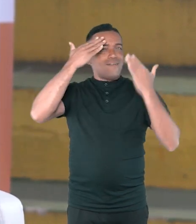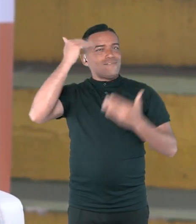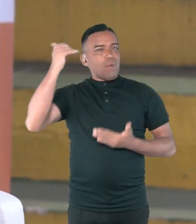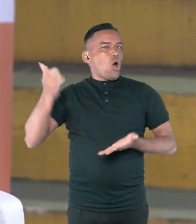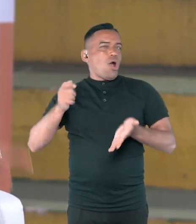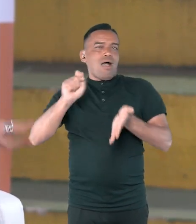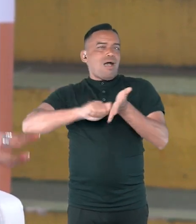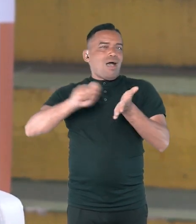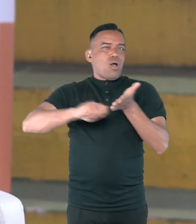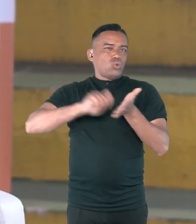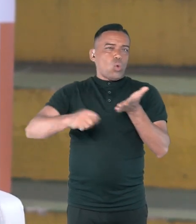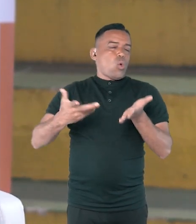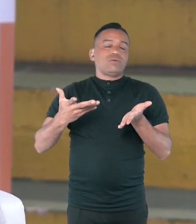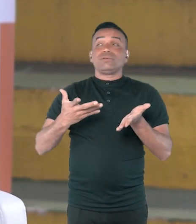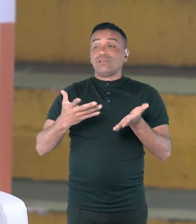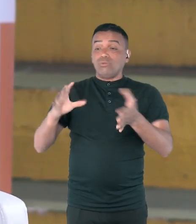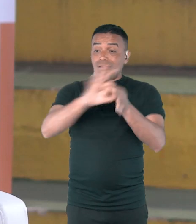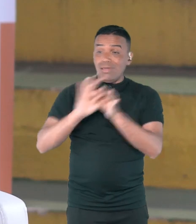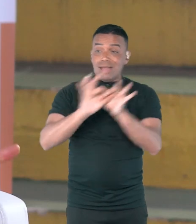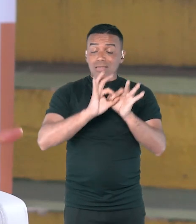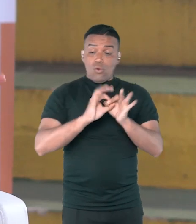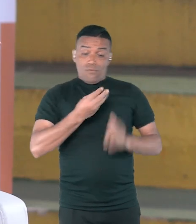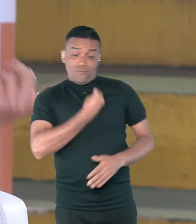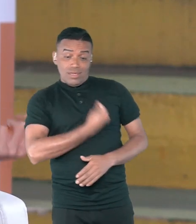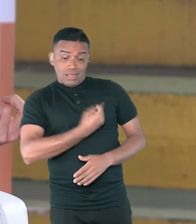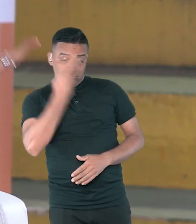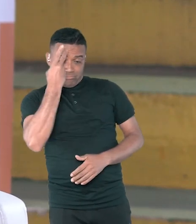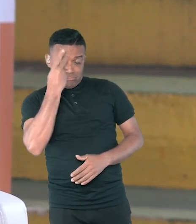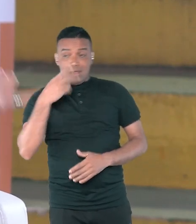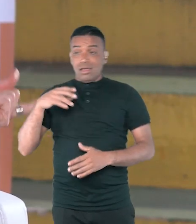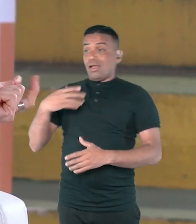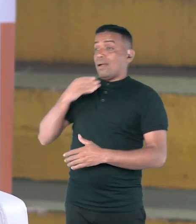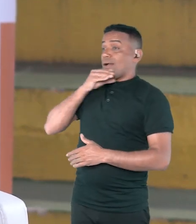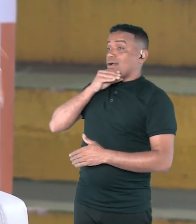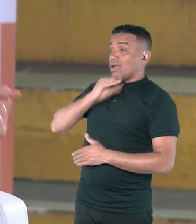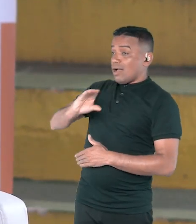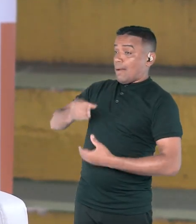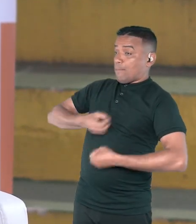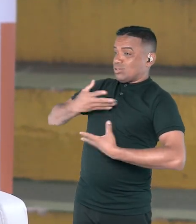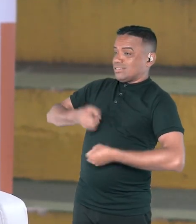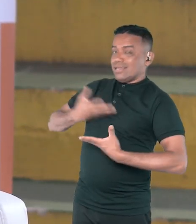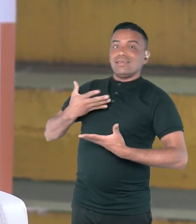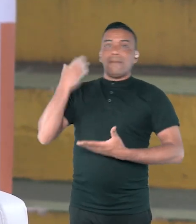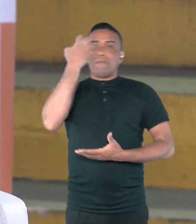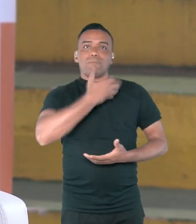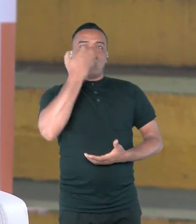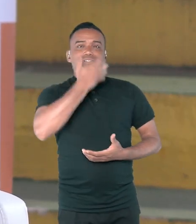Então, trançar a vida cotidiana com literatura, poesia e música. Tem uma banda em